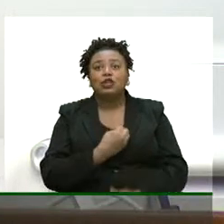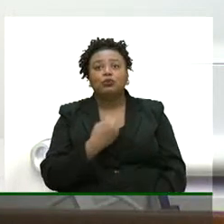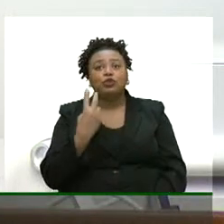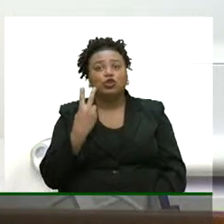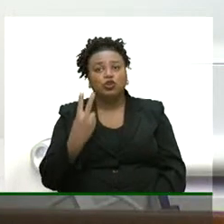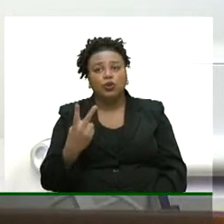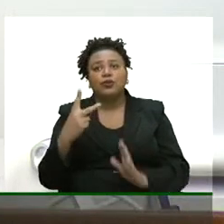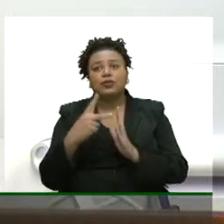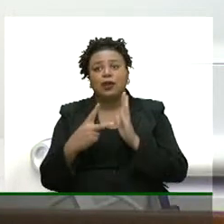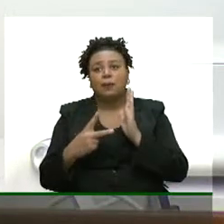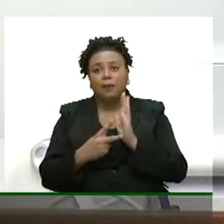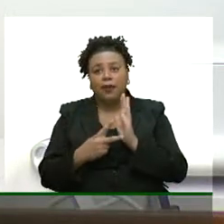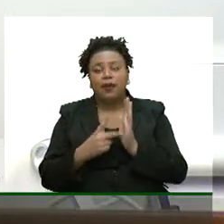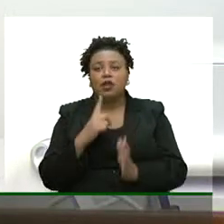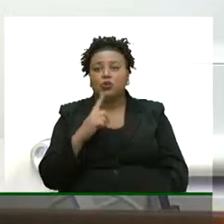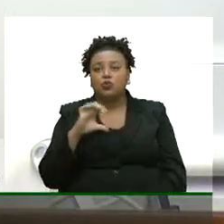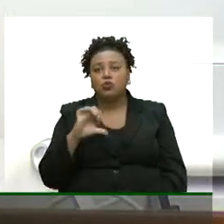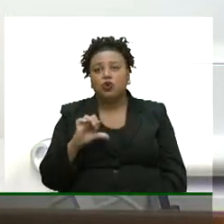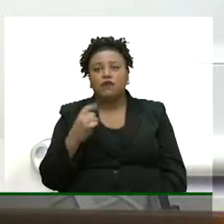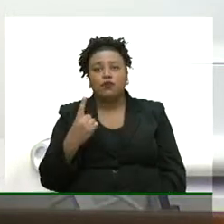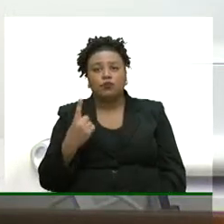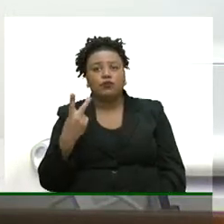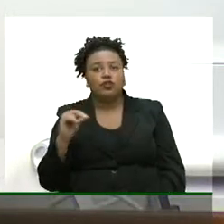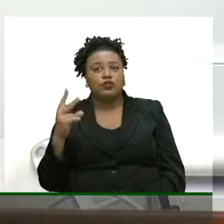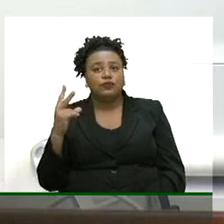ao PL 191-2020.